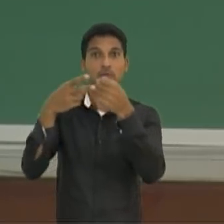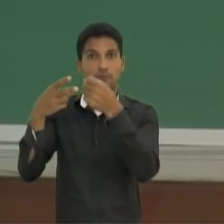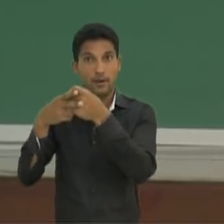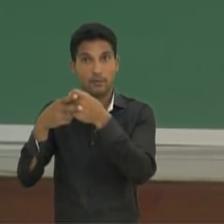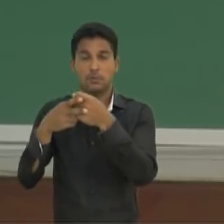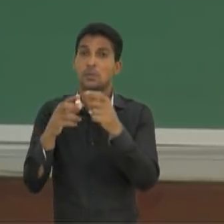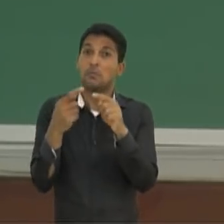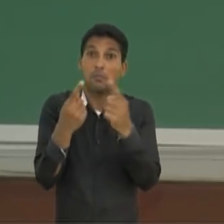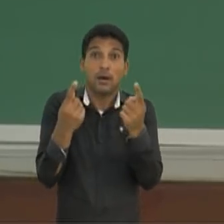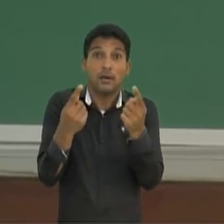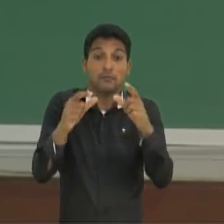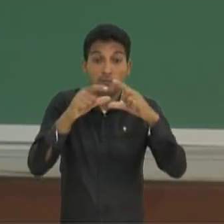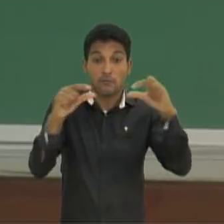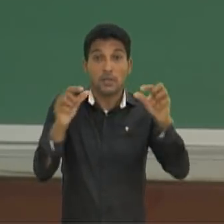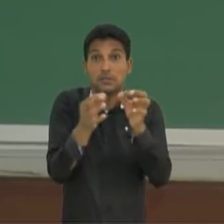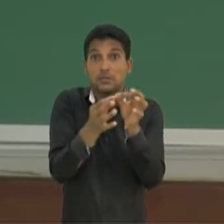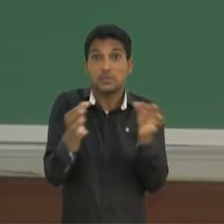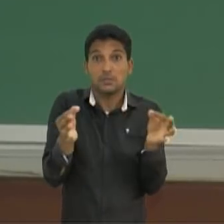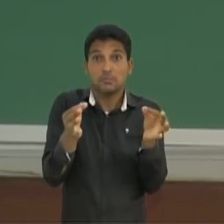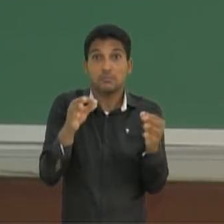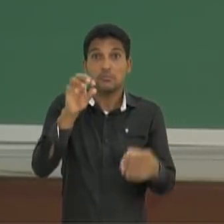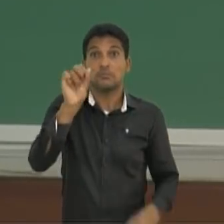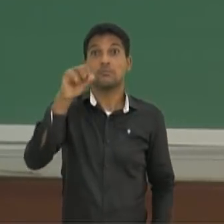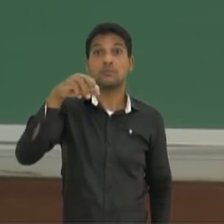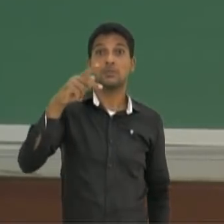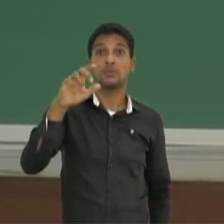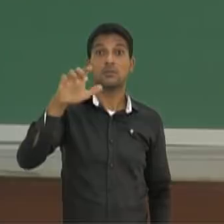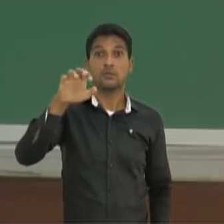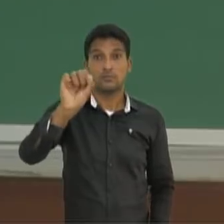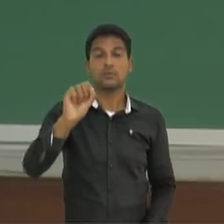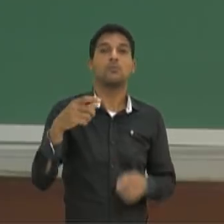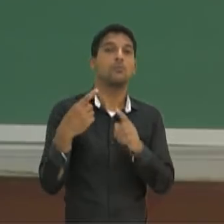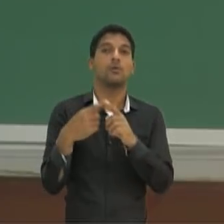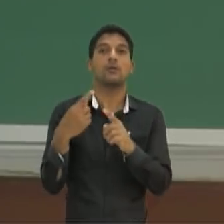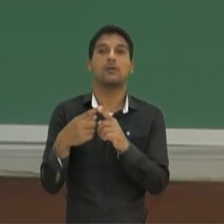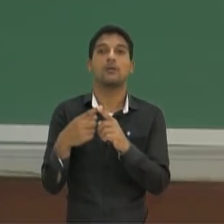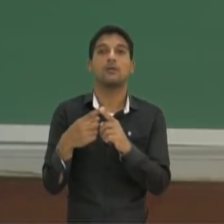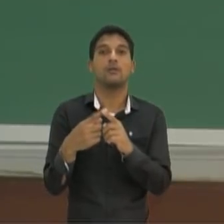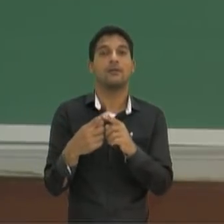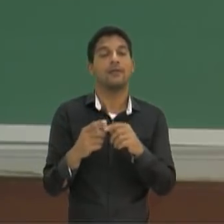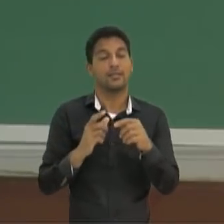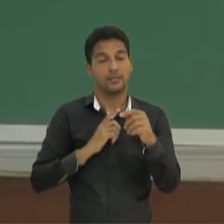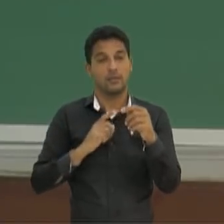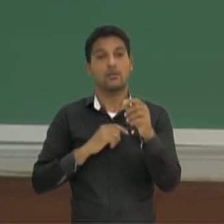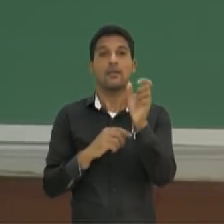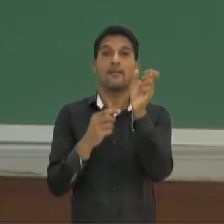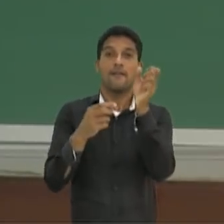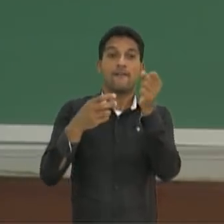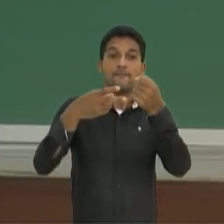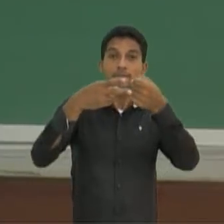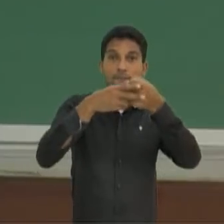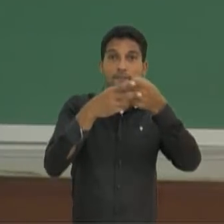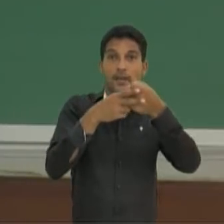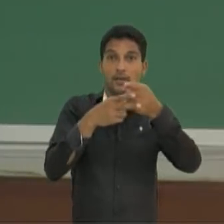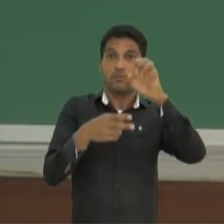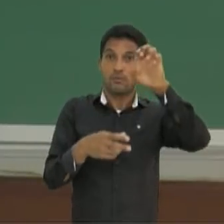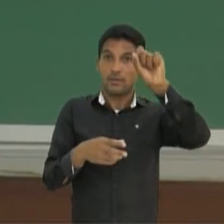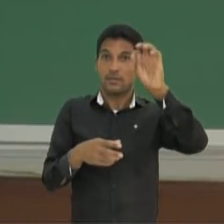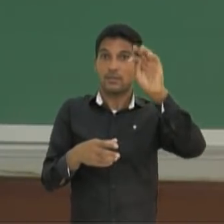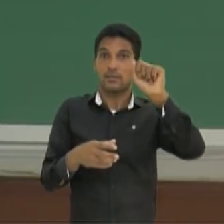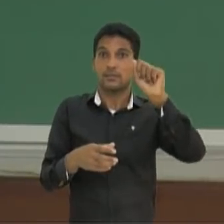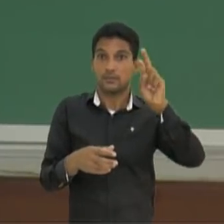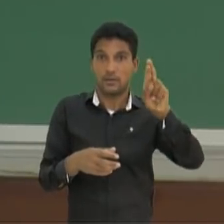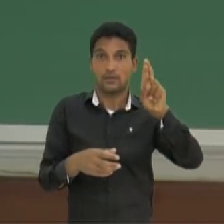simples, né? Por quê? Porque a gente tem ali, né, um verbo auxiliar, que é o verbo estar, e o verbo principal, que é o verbo